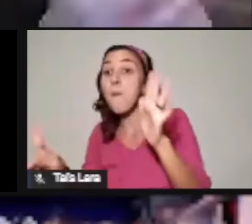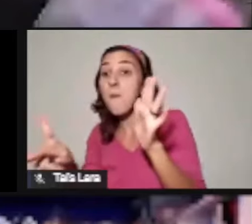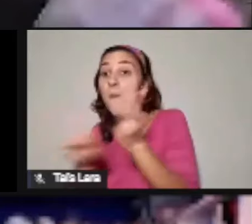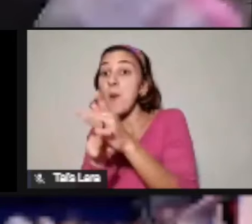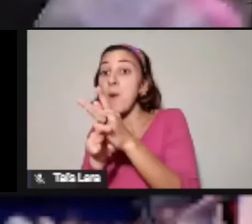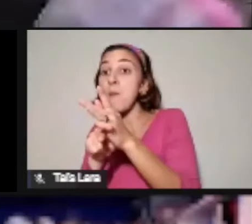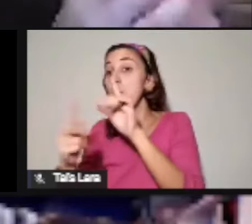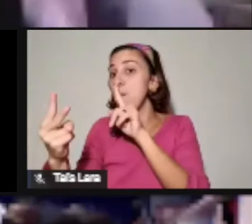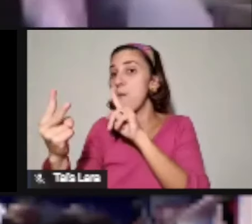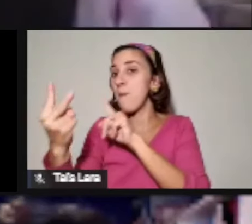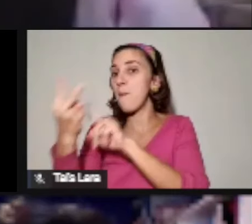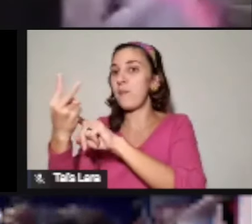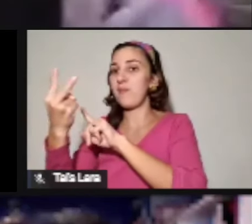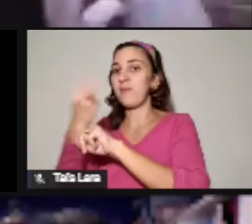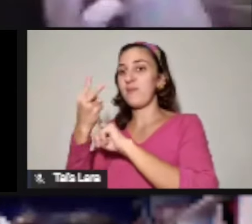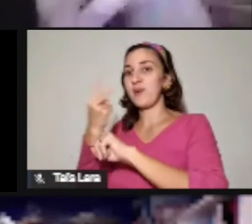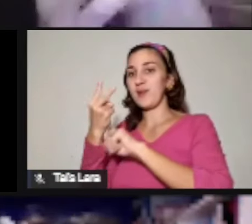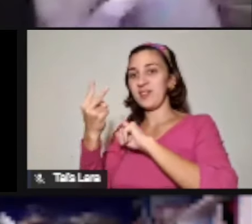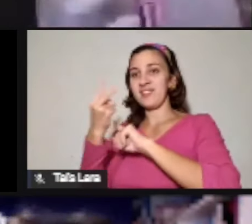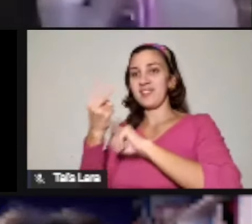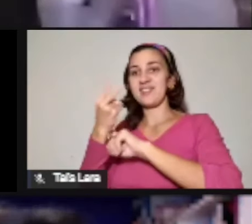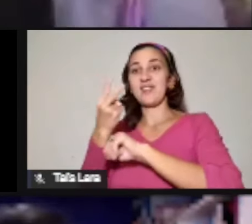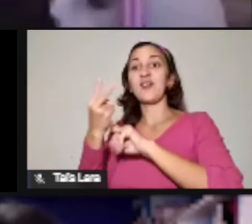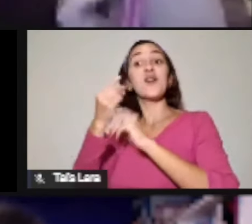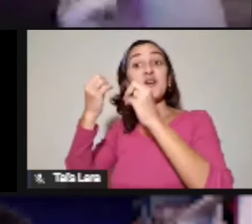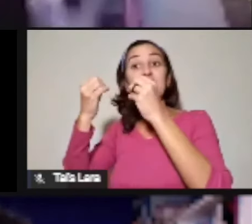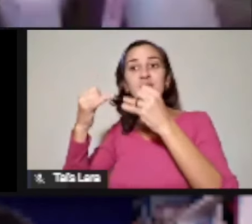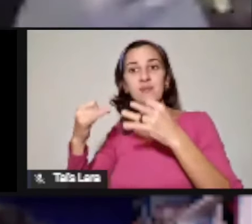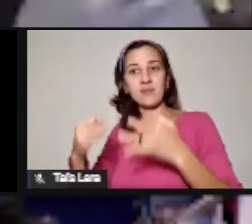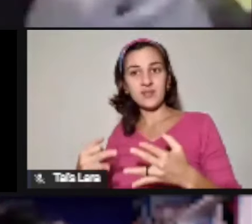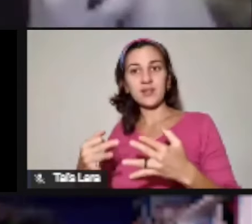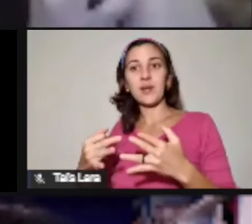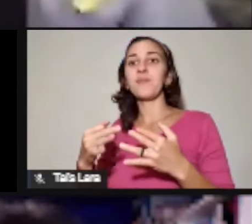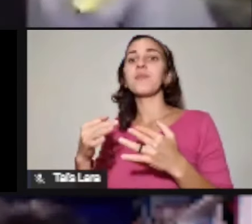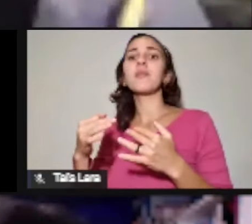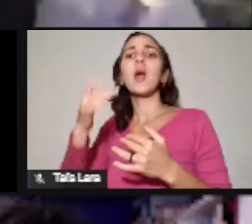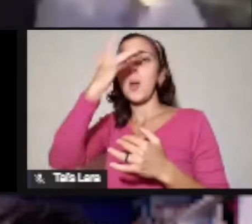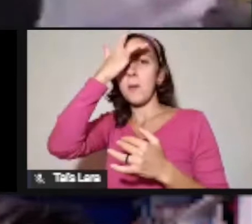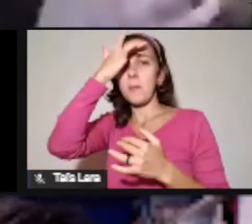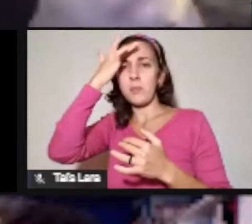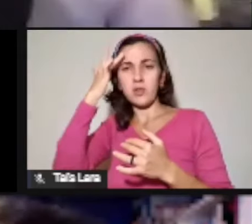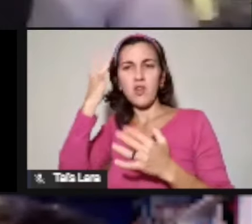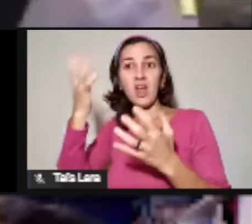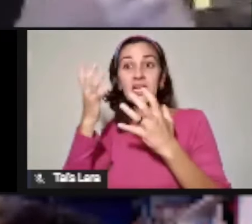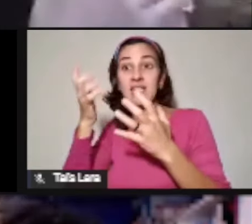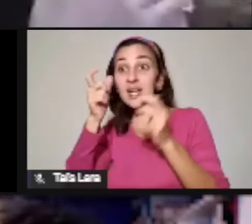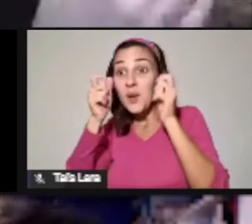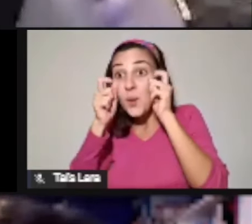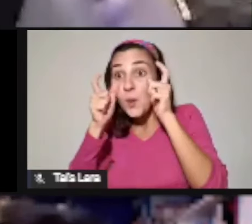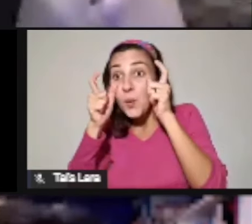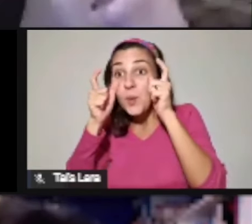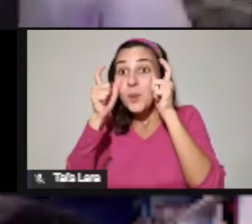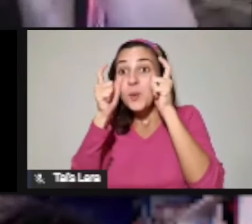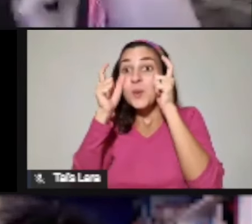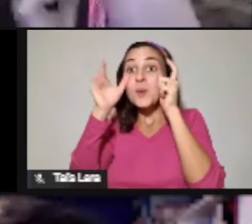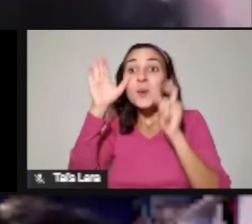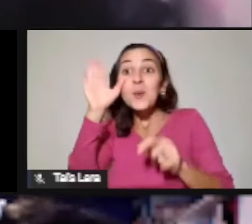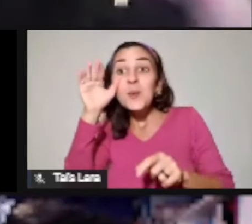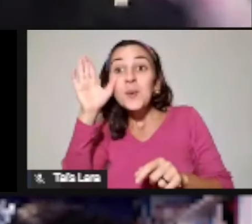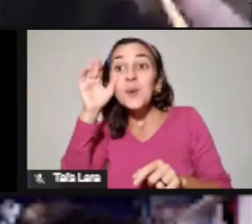aí usufruindo da audiodescrição, quanto para quem está curioso sobre o que significa essa fitinha da